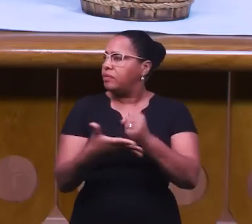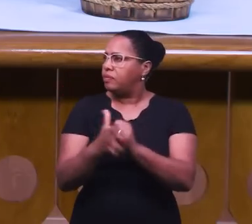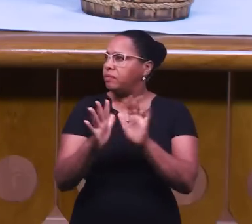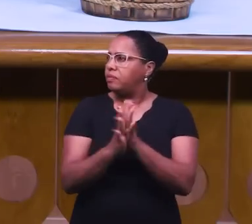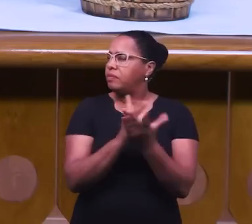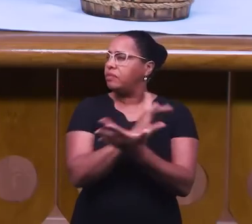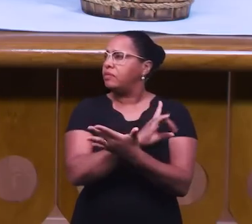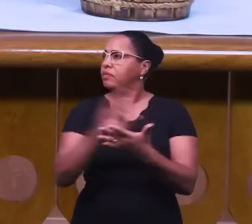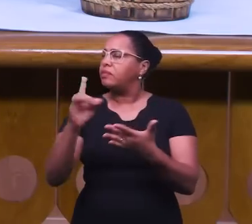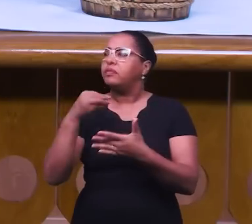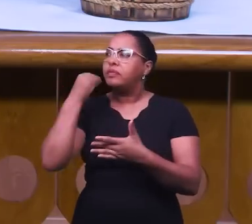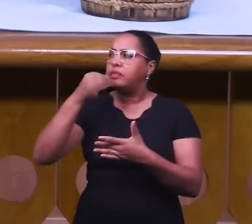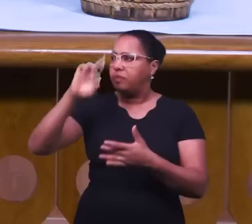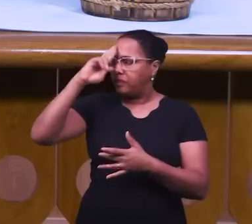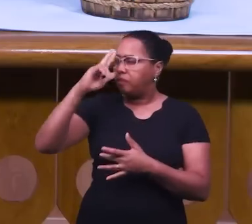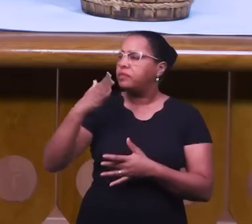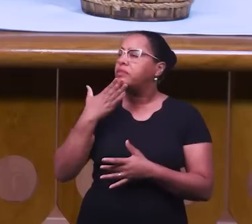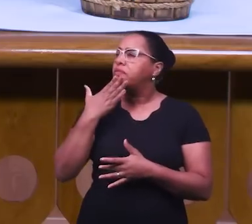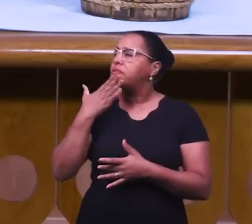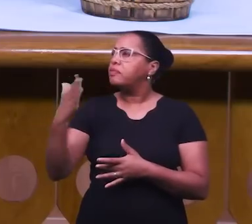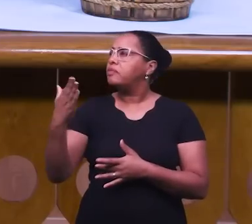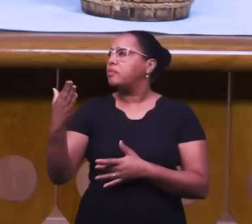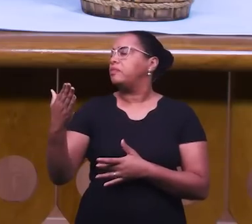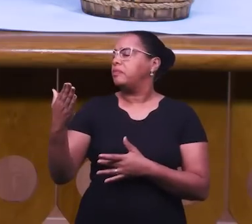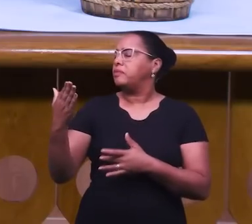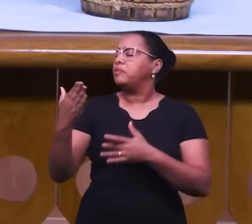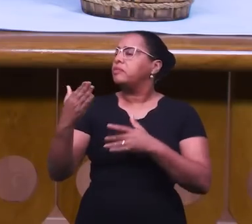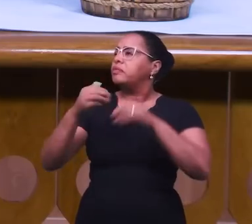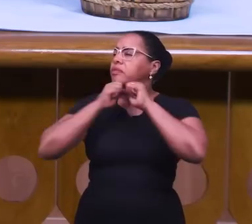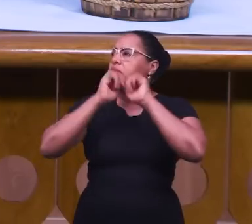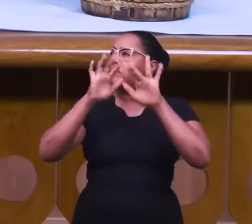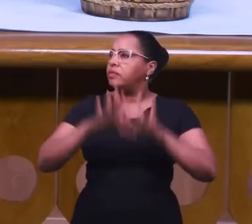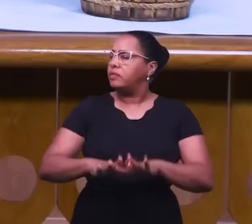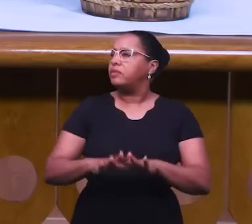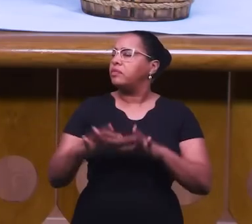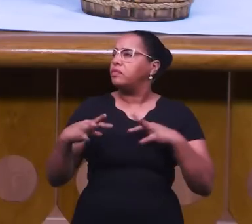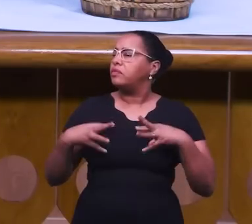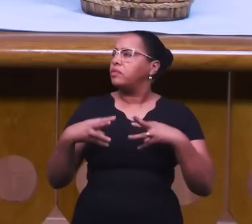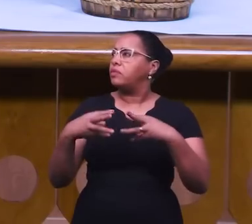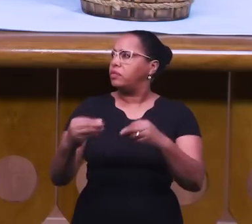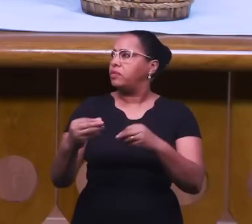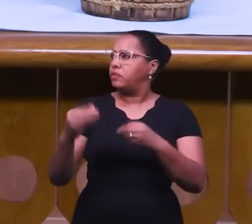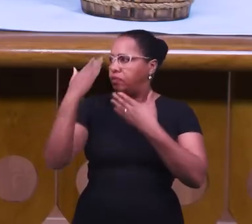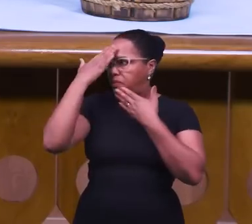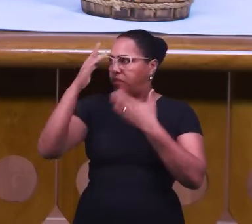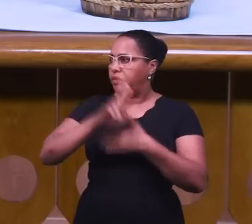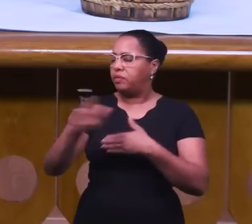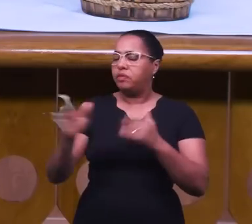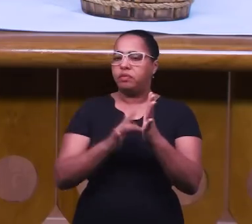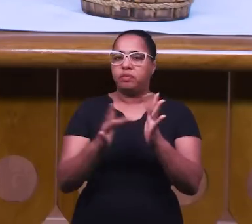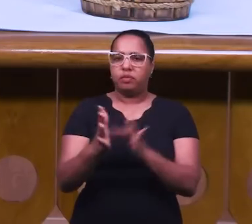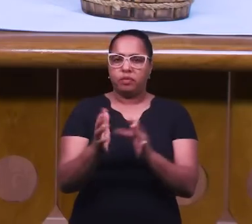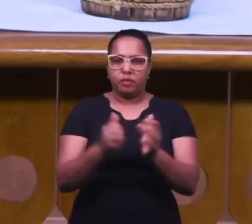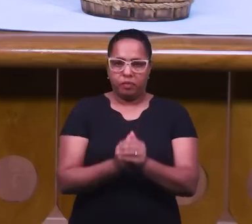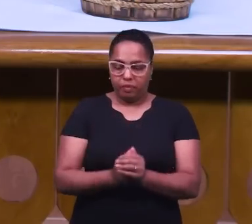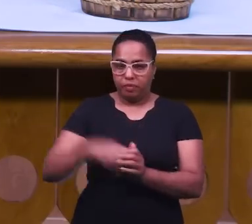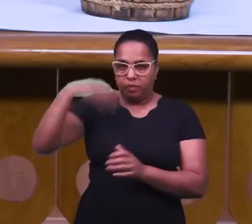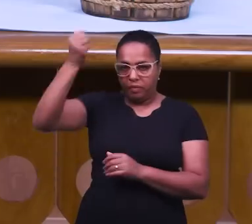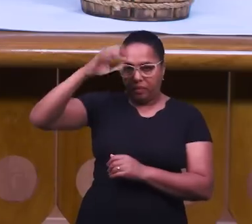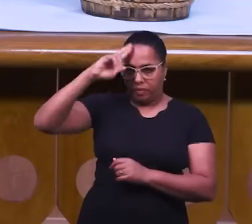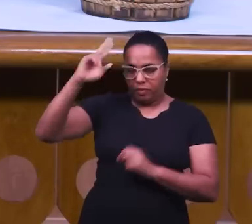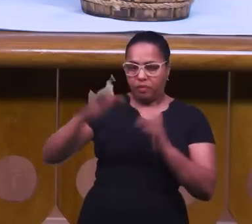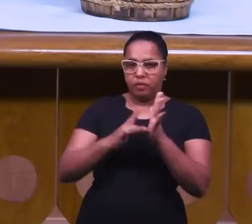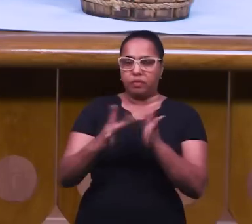tua palavra, na experiência com o Senhor. Oramos, suplicando assim a tua bênção e em tudo te bendizemos em nome do Senhor Jesus. Que a graça